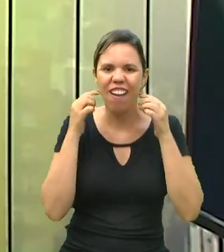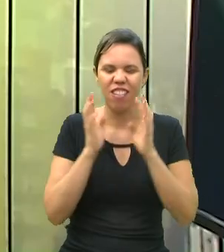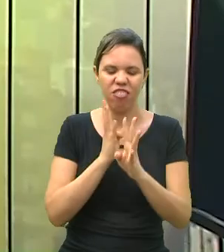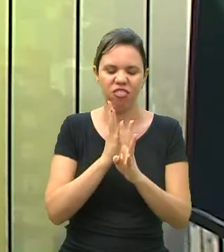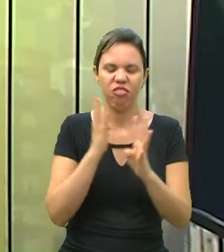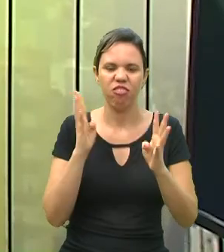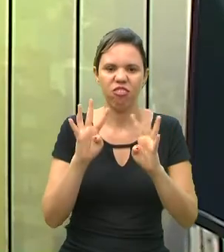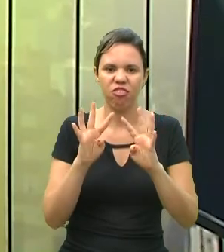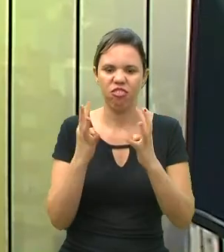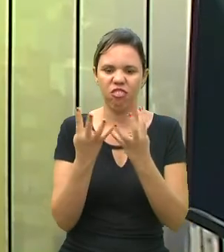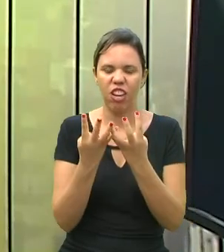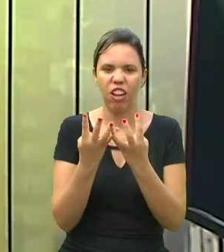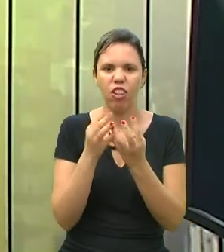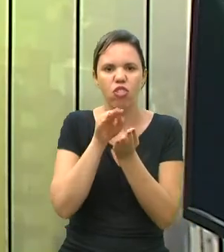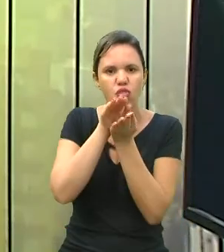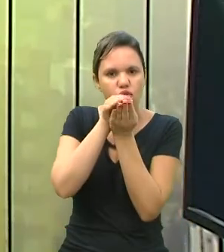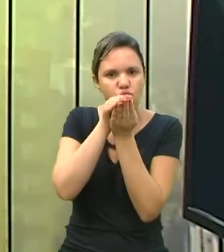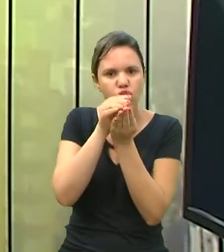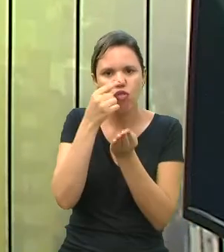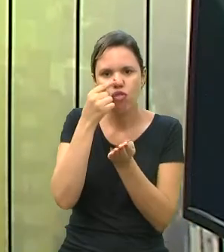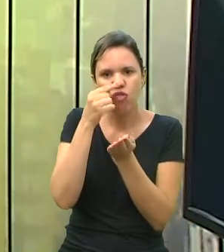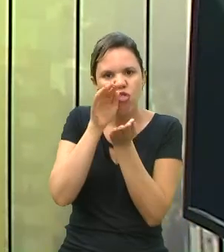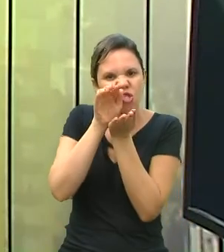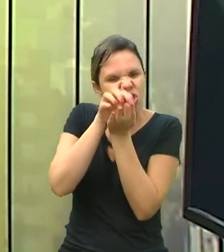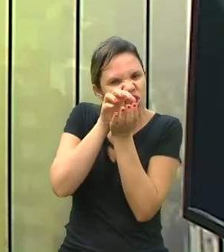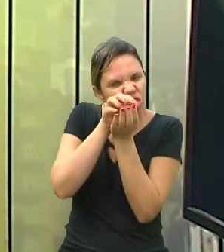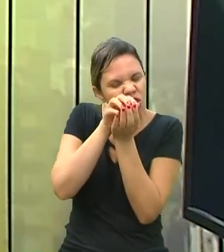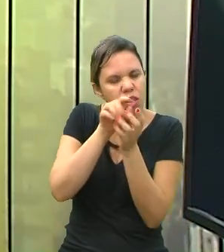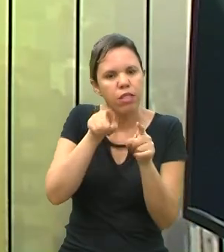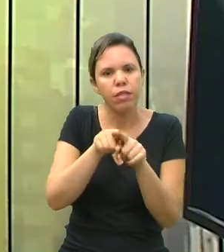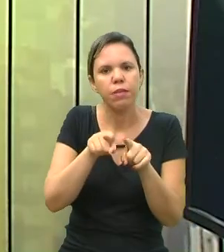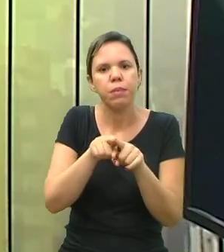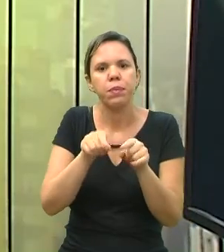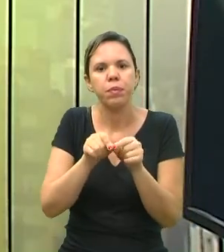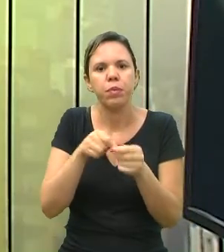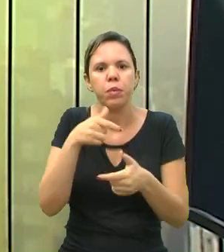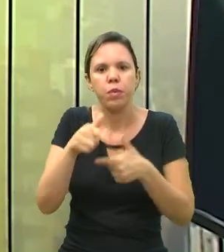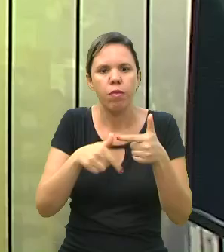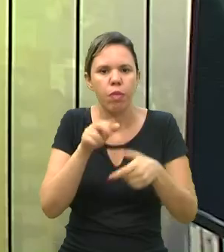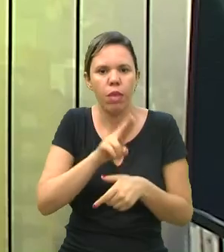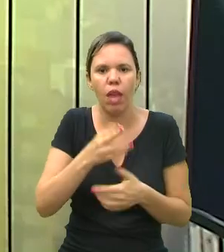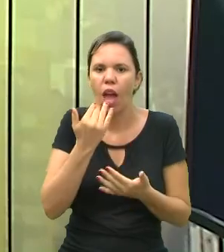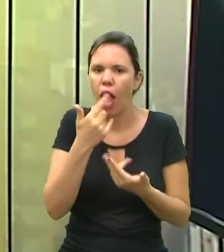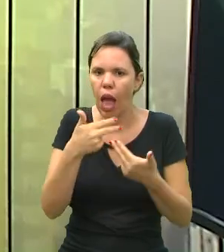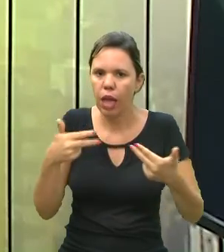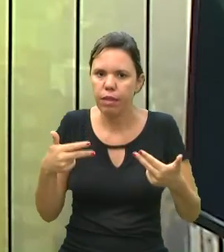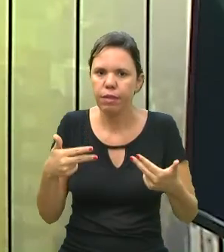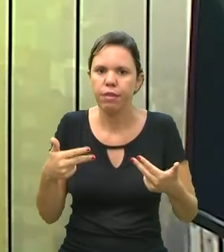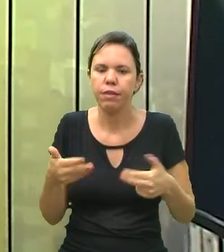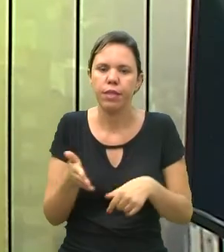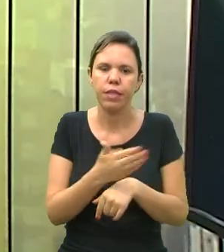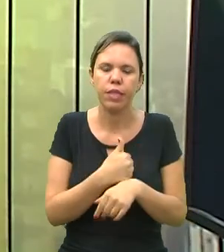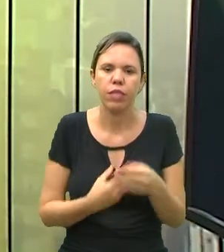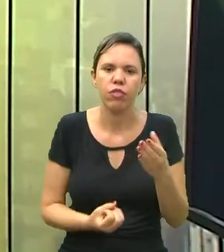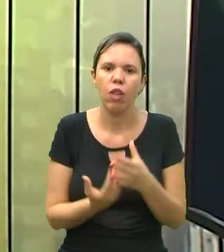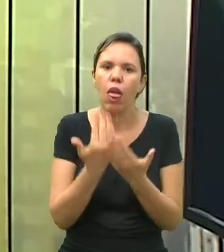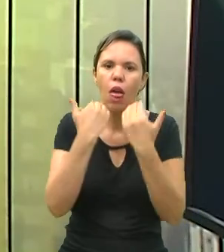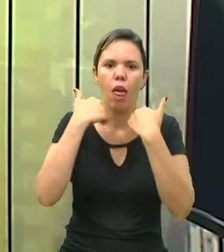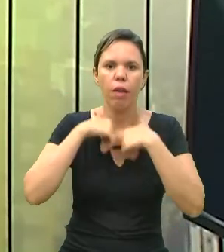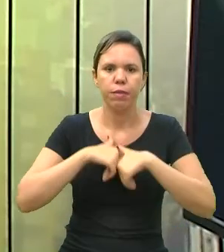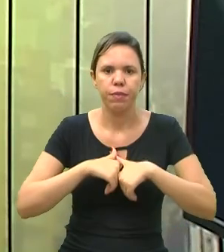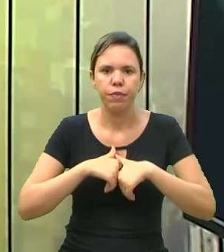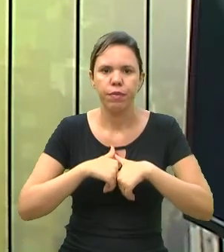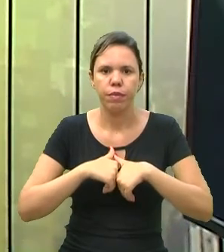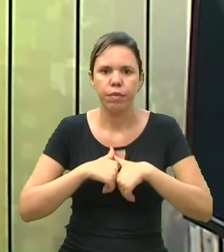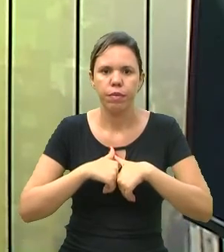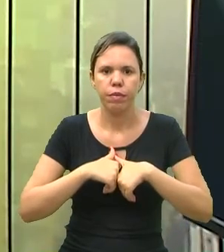bem grandes e um bico ósseo no focinho, que poderia ter servido para o processamento de alimentos antes de serem